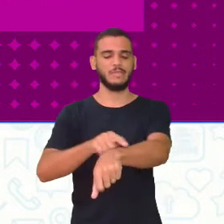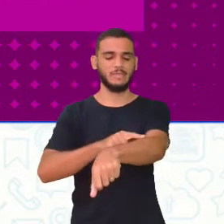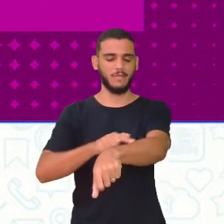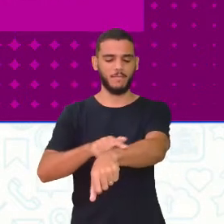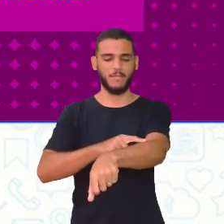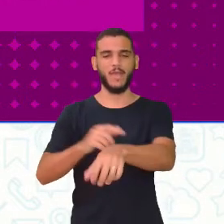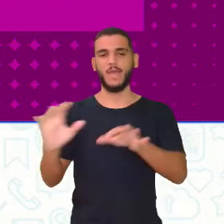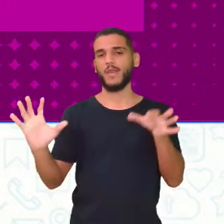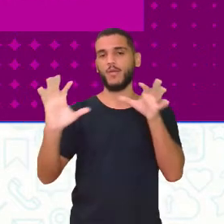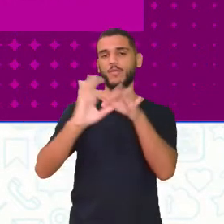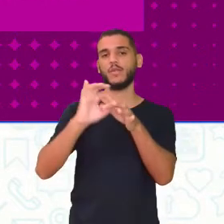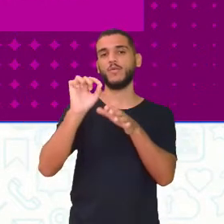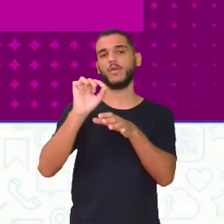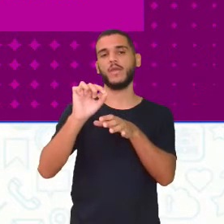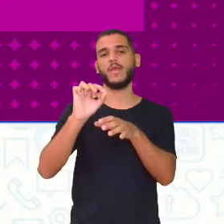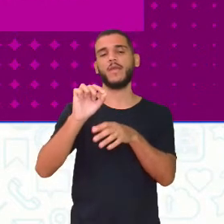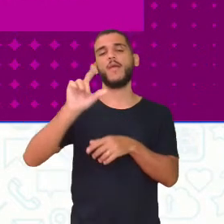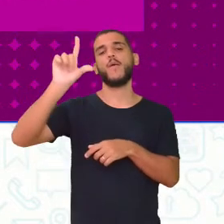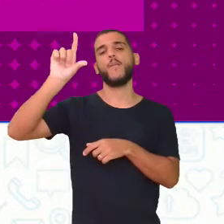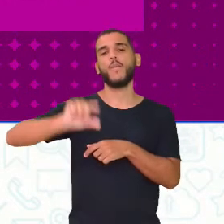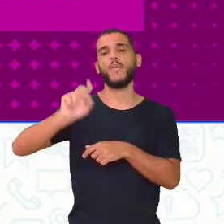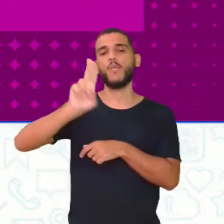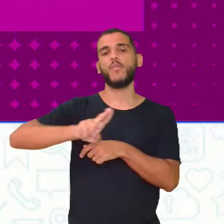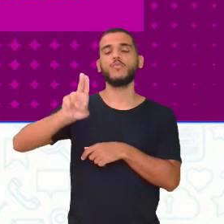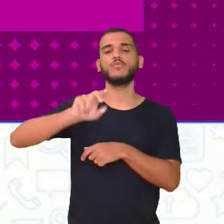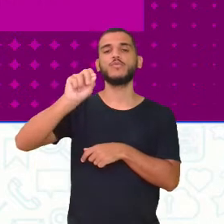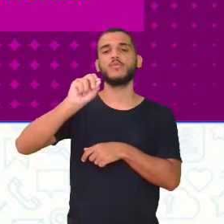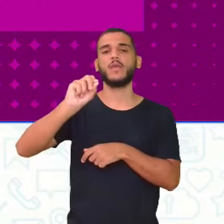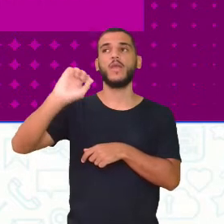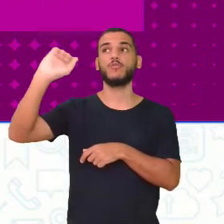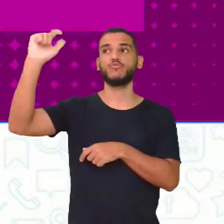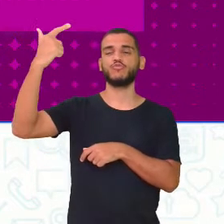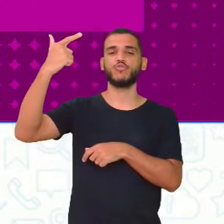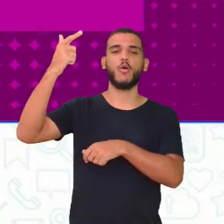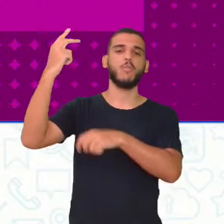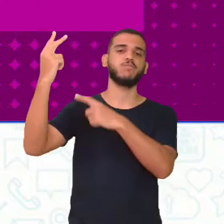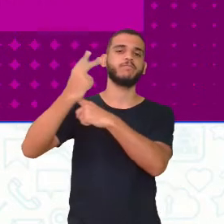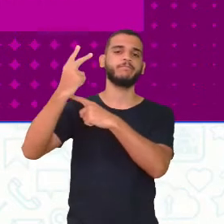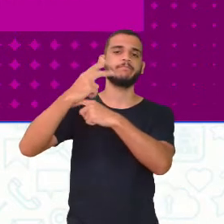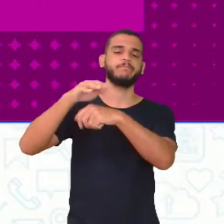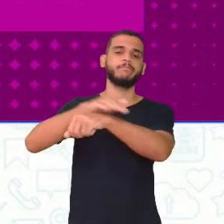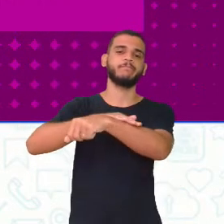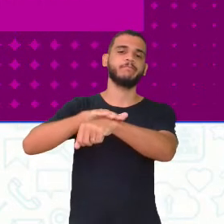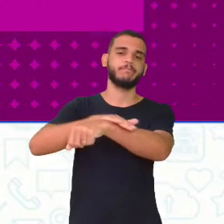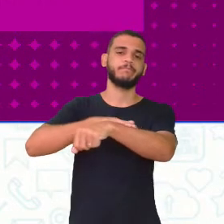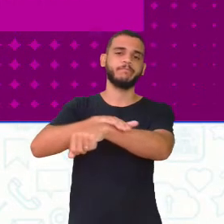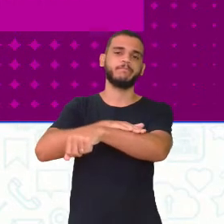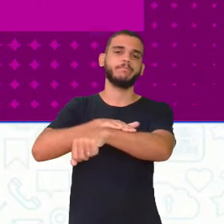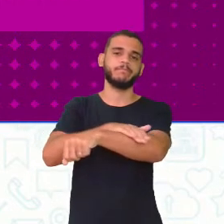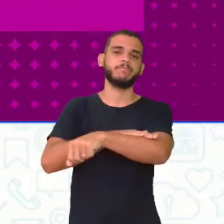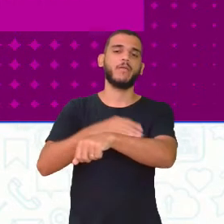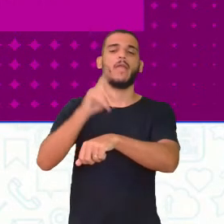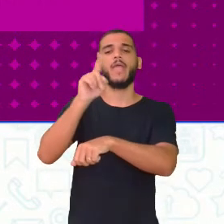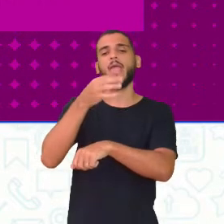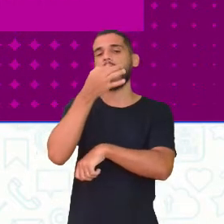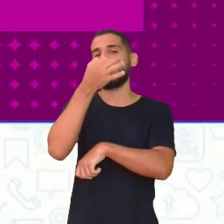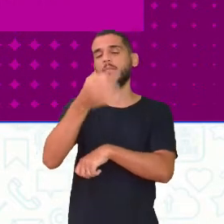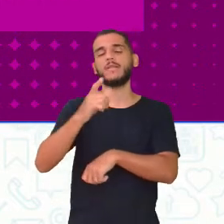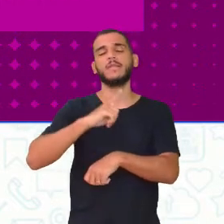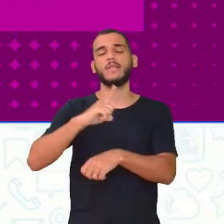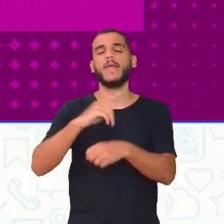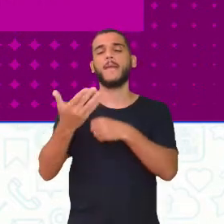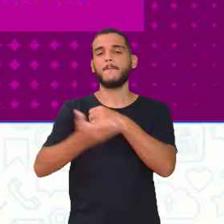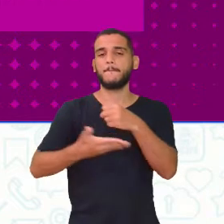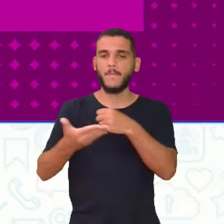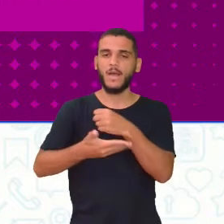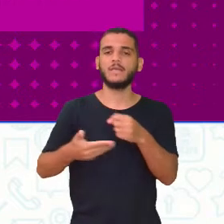relação direta com o baixo uso de protetor solar. Neste tipo de argumento, é sempre bom ter dados, fontes que